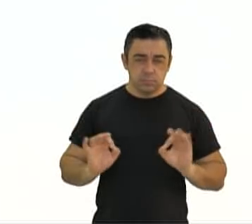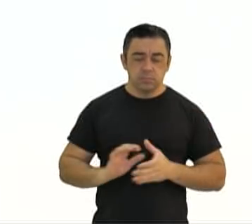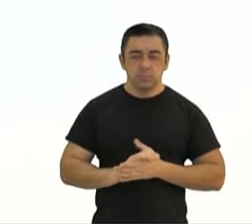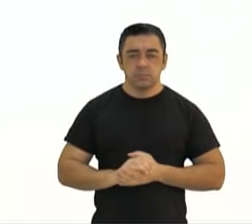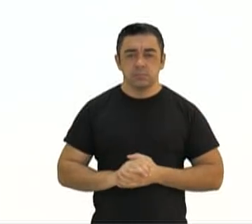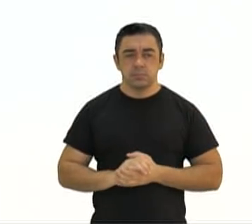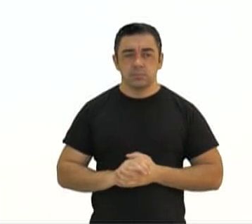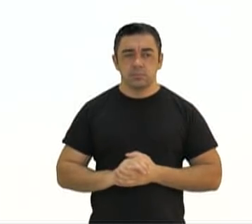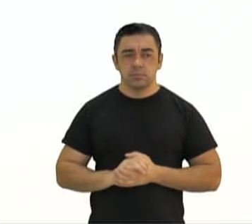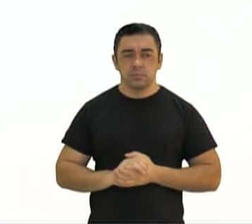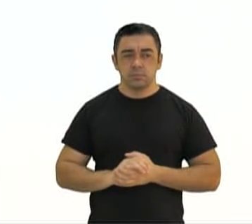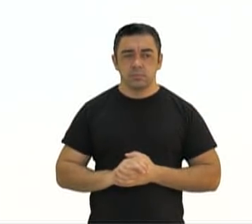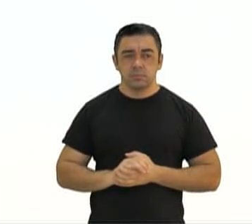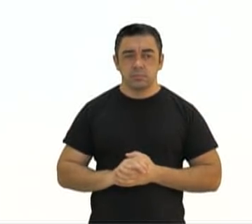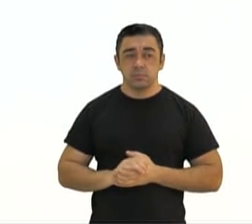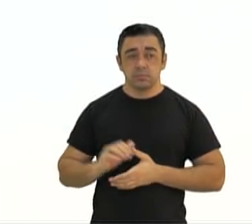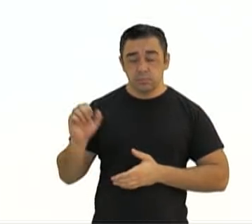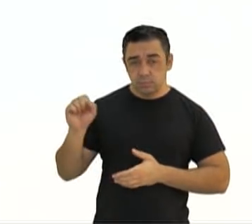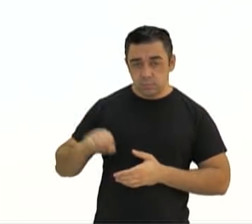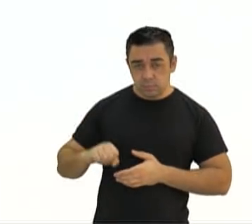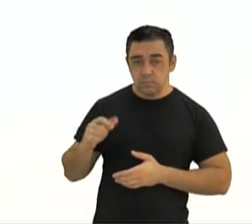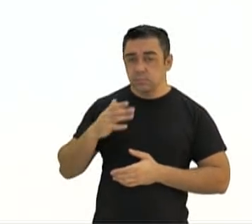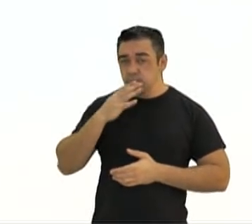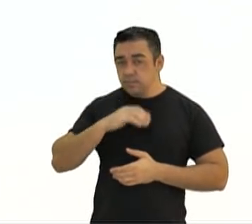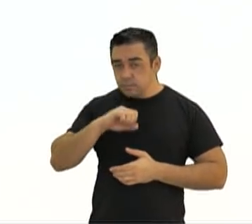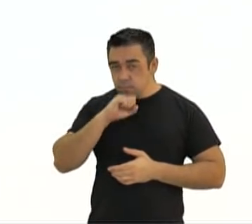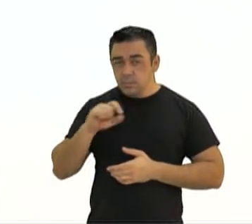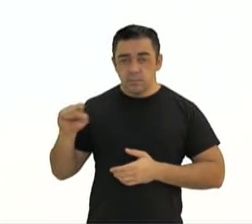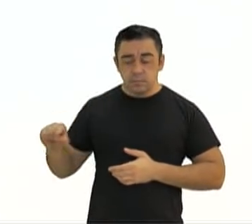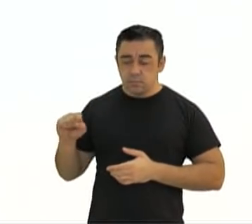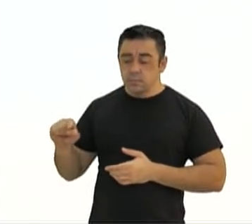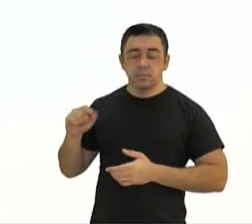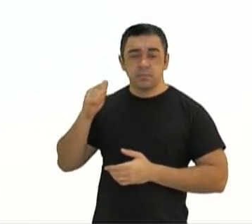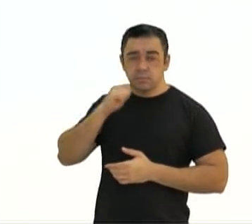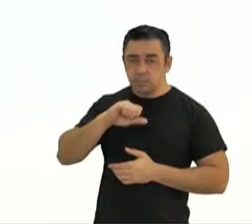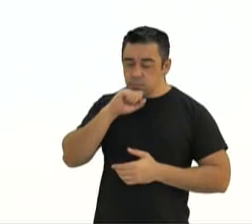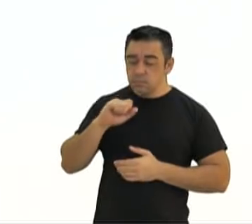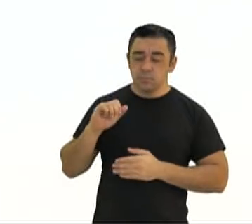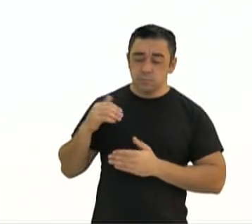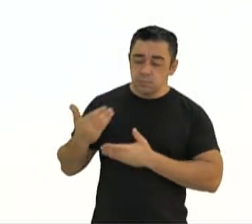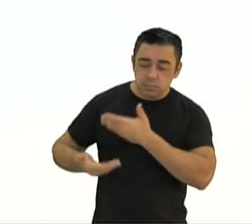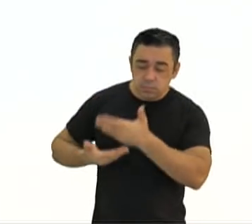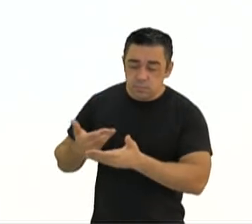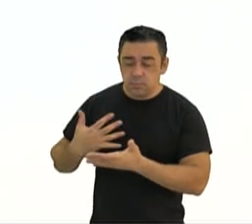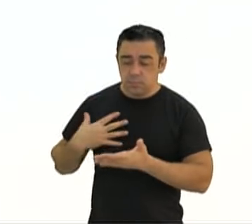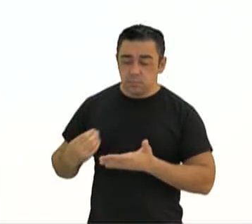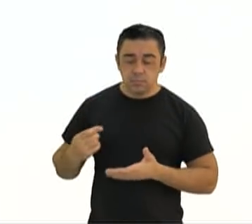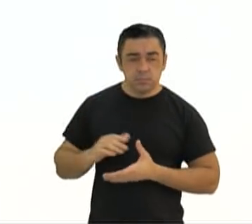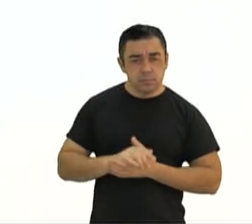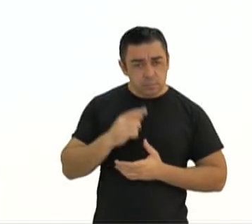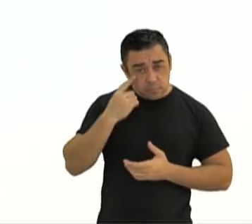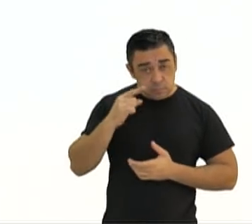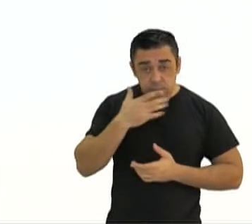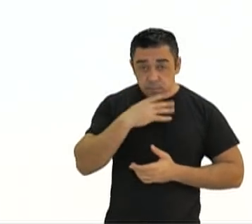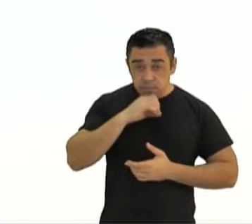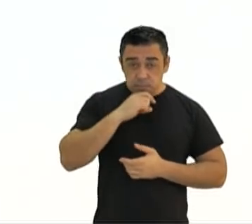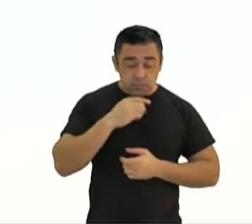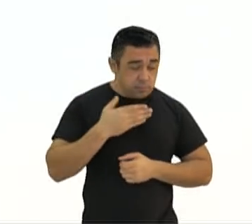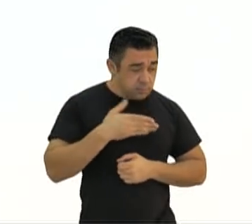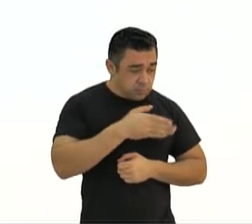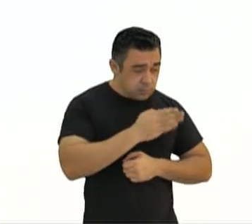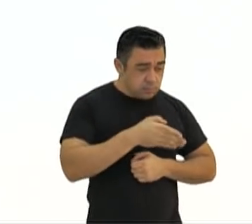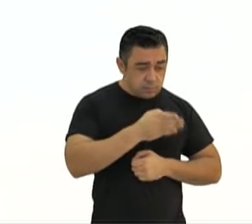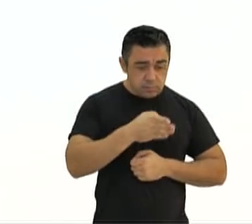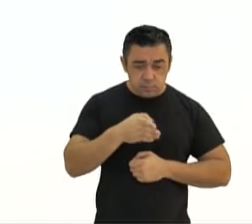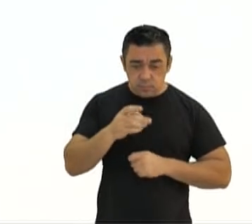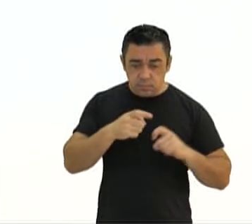elas. Sim, o tempo que os pais dedicaram ao filho. Você deve se lembrar que os pais consultaram diferentes